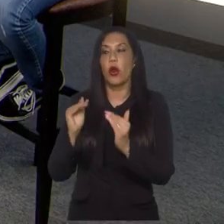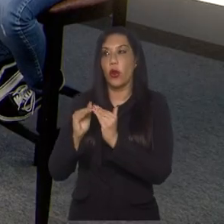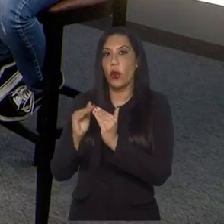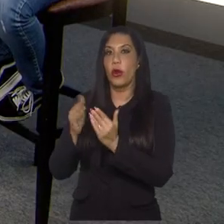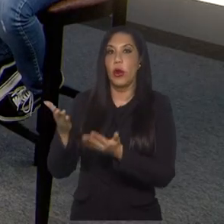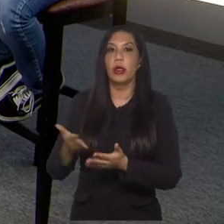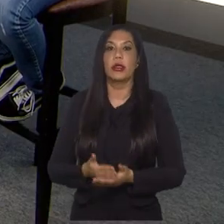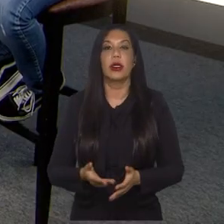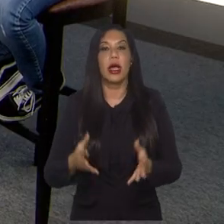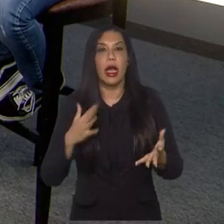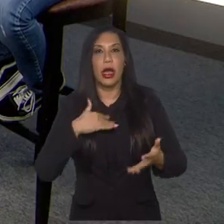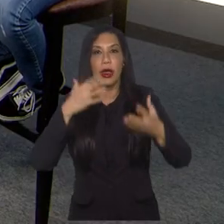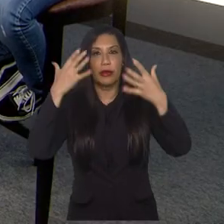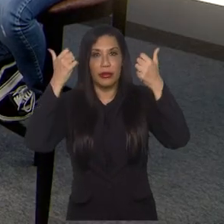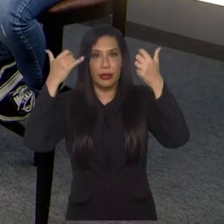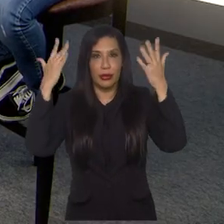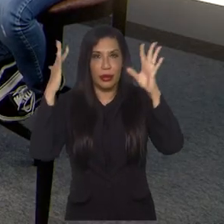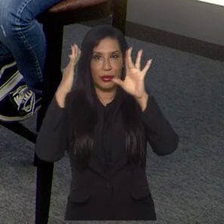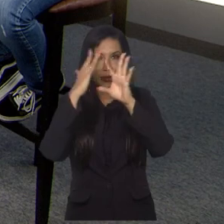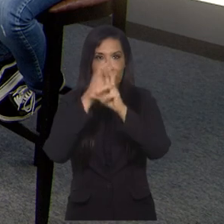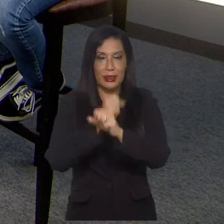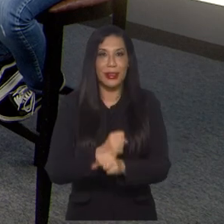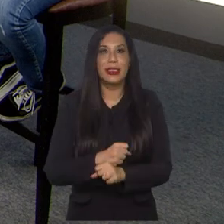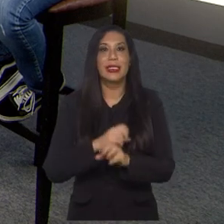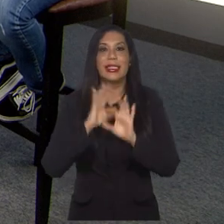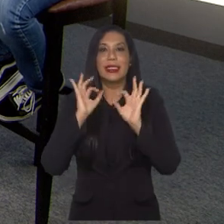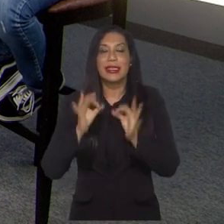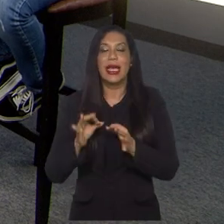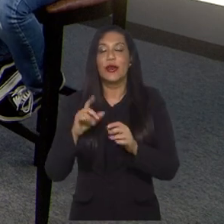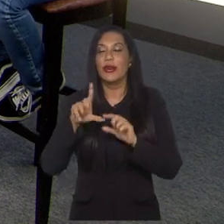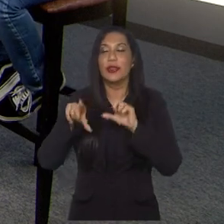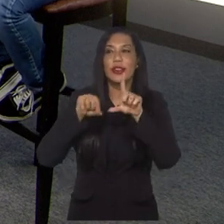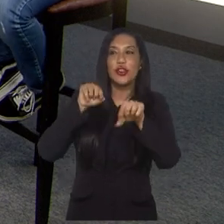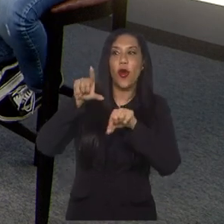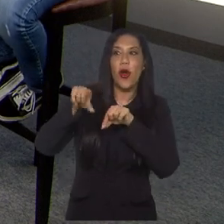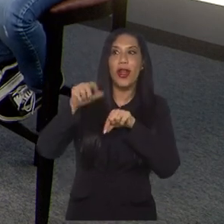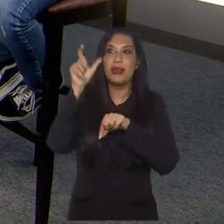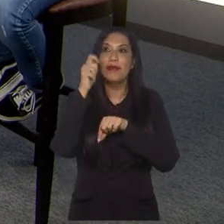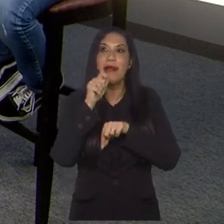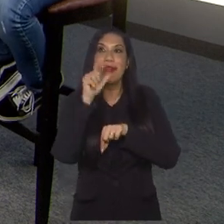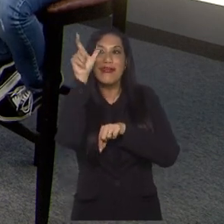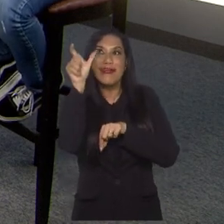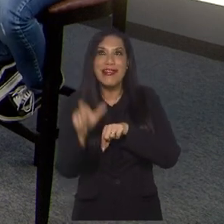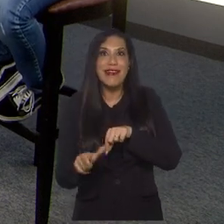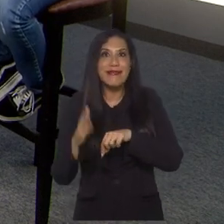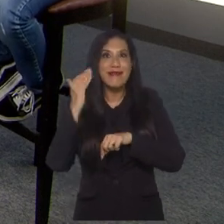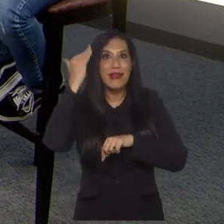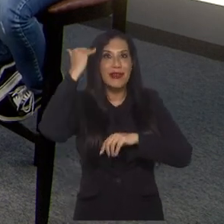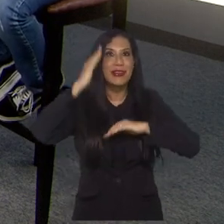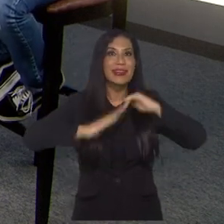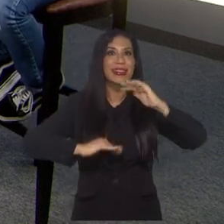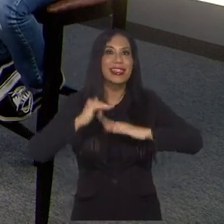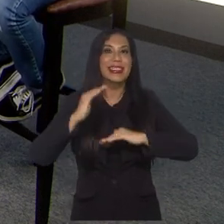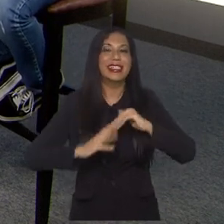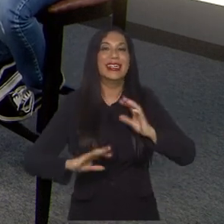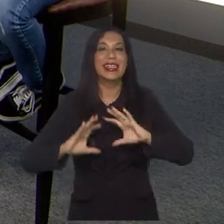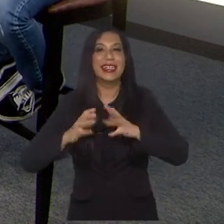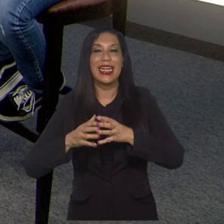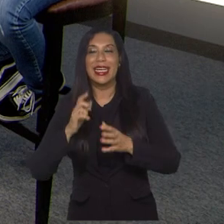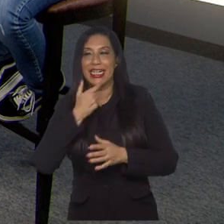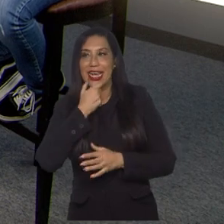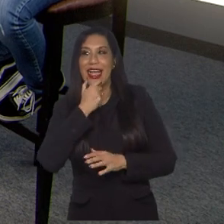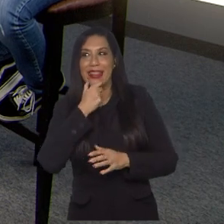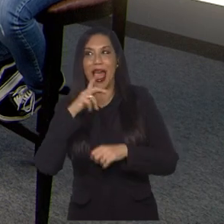concordar. Agora, gente, vamos encaminhando então para o final. Aquela classificação, puxa, aquele palpite. Quem vocês apostam? Já apostaram na Inglaterra.